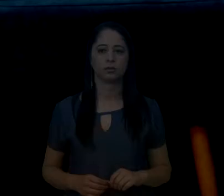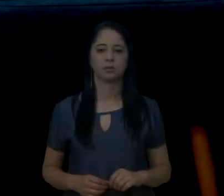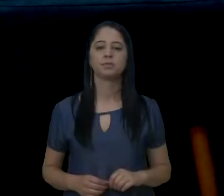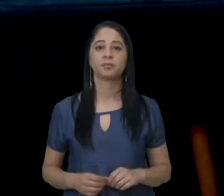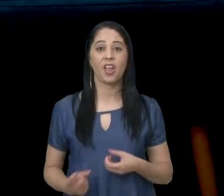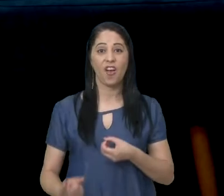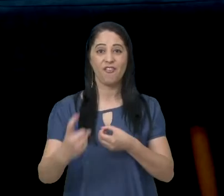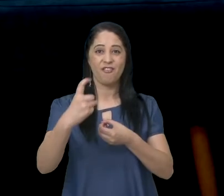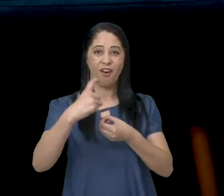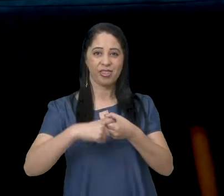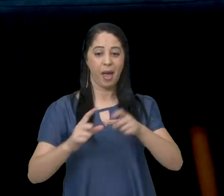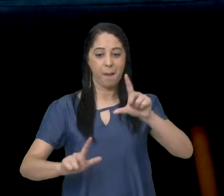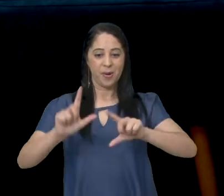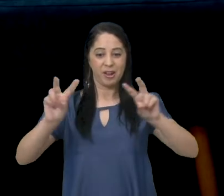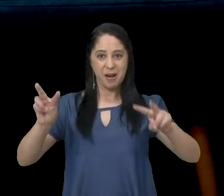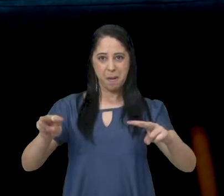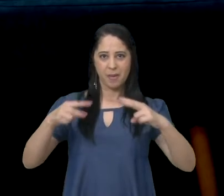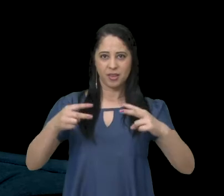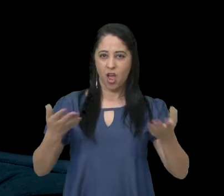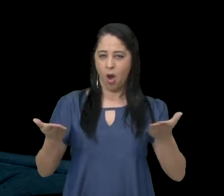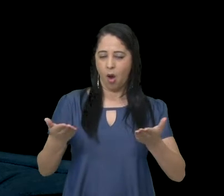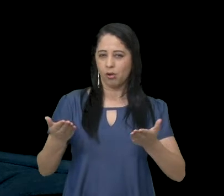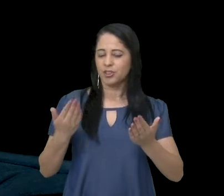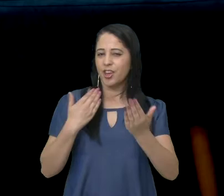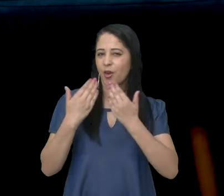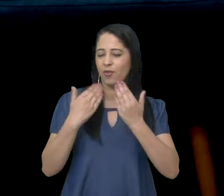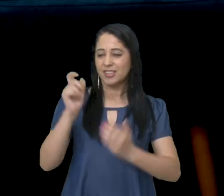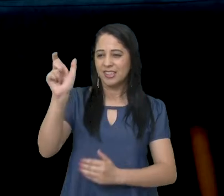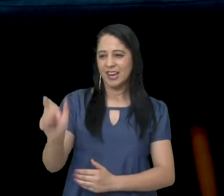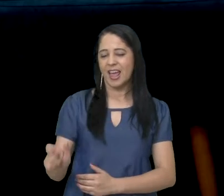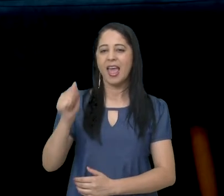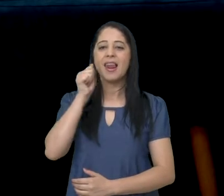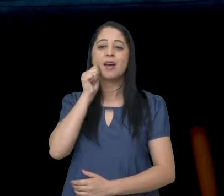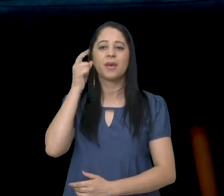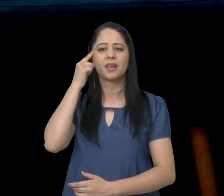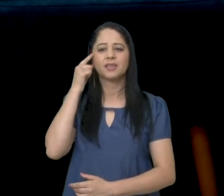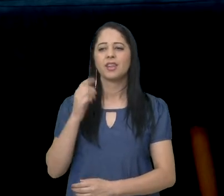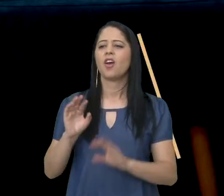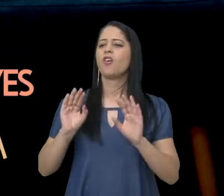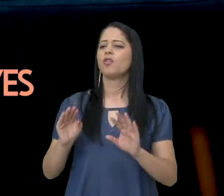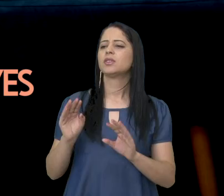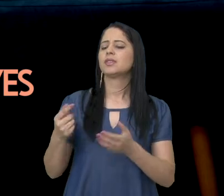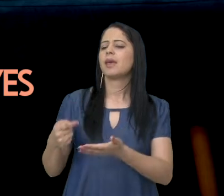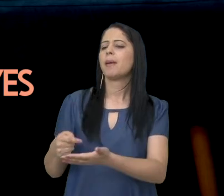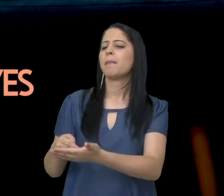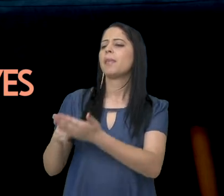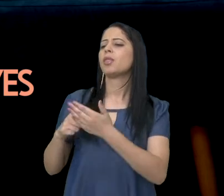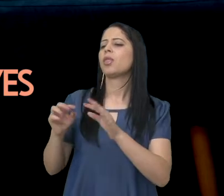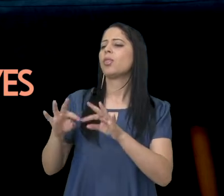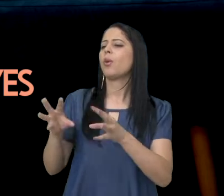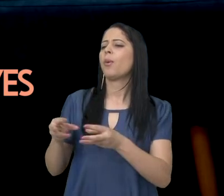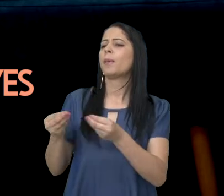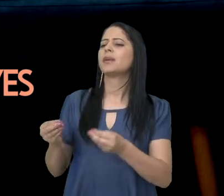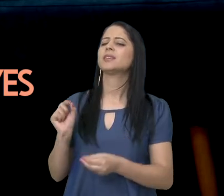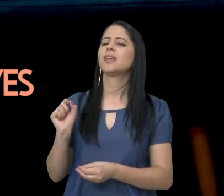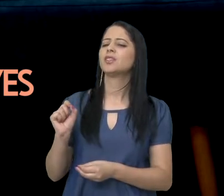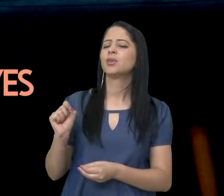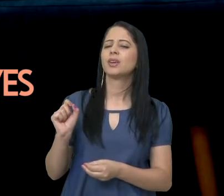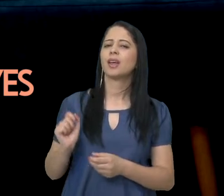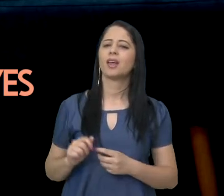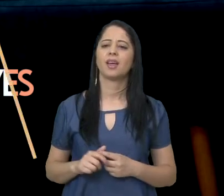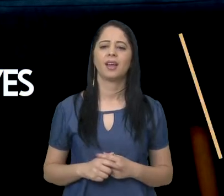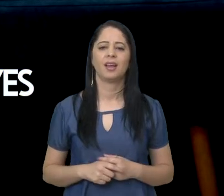De volta com entrevistas hoje com a vereadora Amélia Naomi. Você trouxe para mim uma lembrança que eu vi que é...